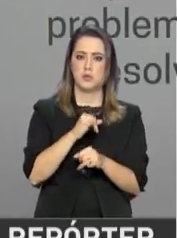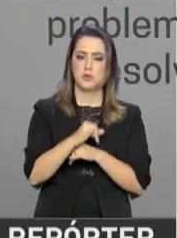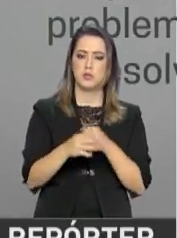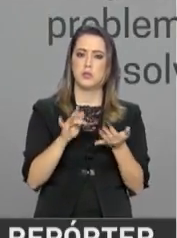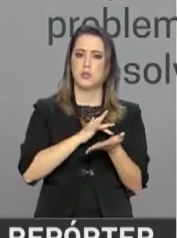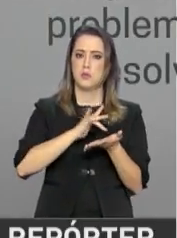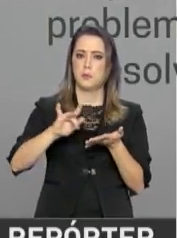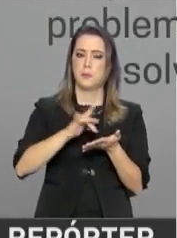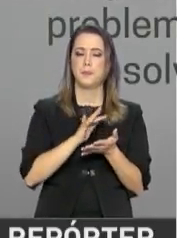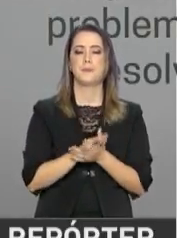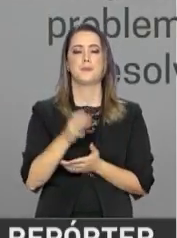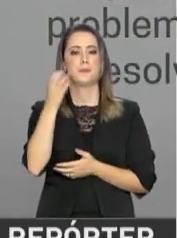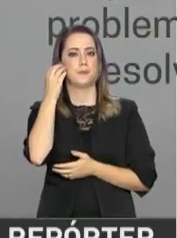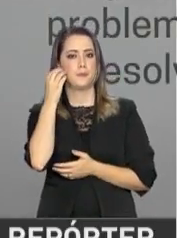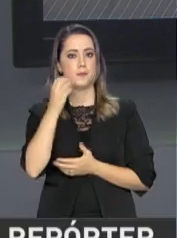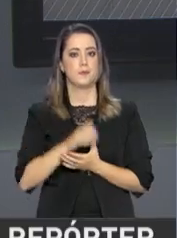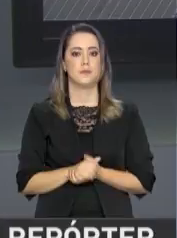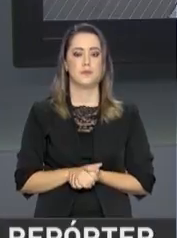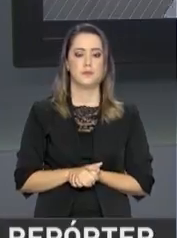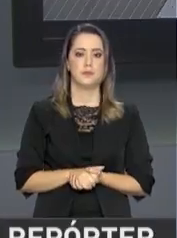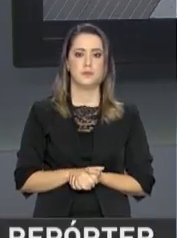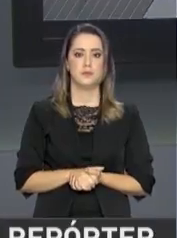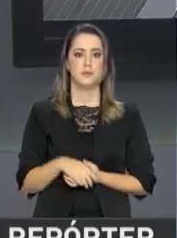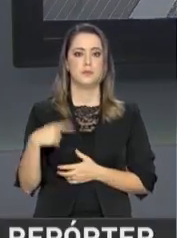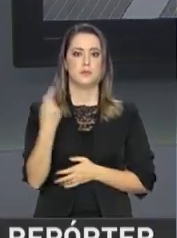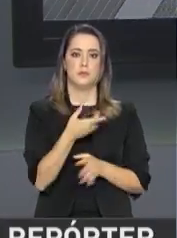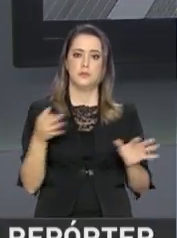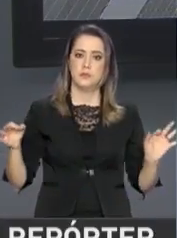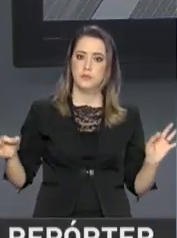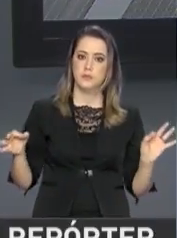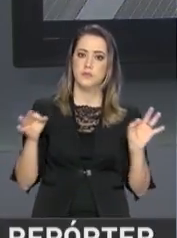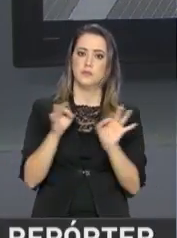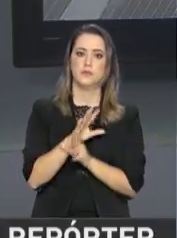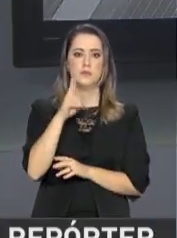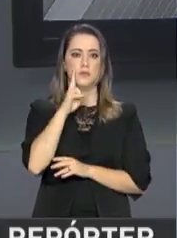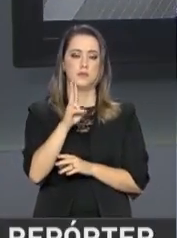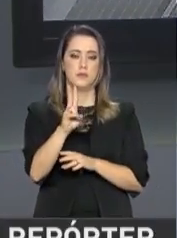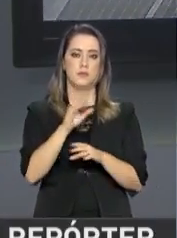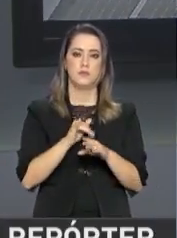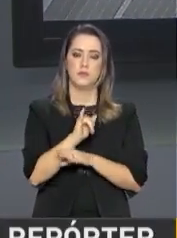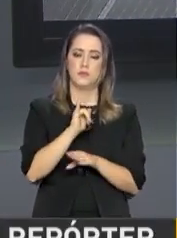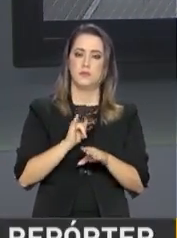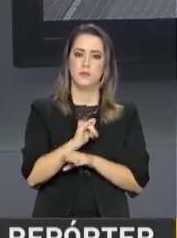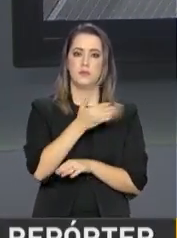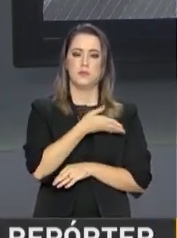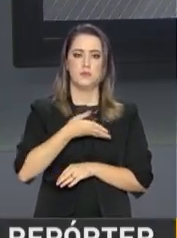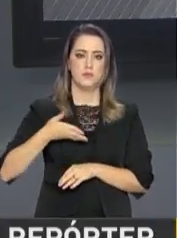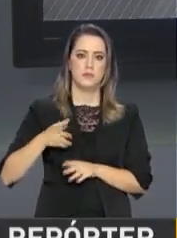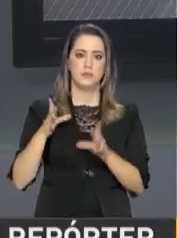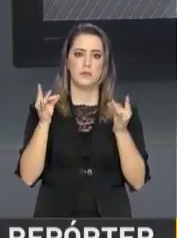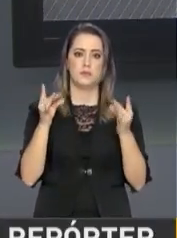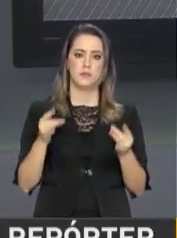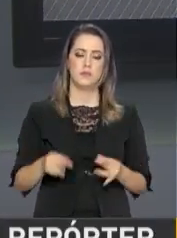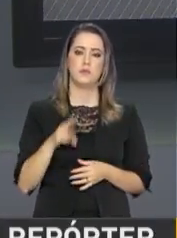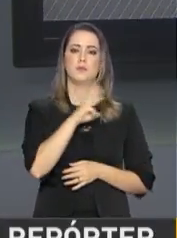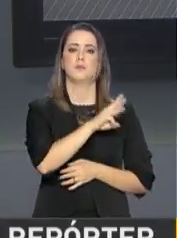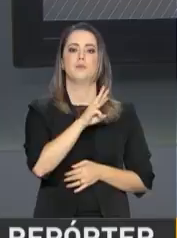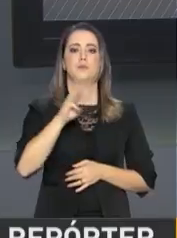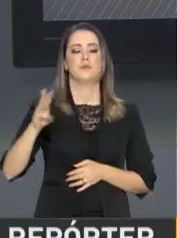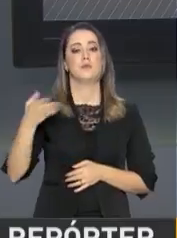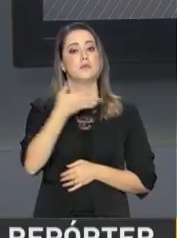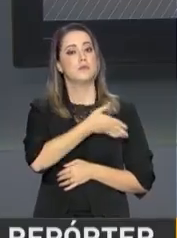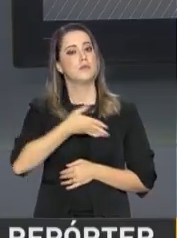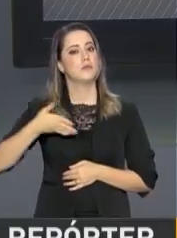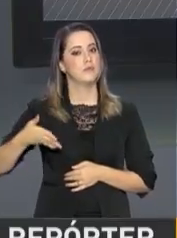celulares e tablets nós ficamos por aqui você pode rever as reportagens no youtube toda nossa programação também